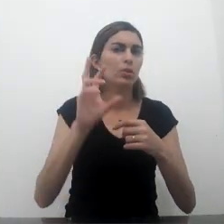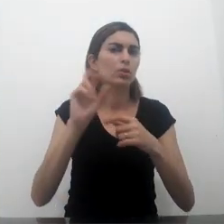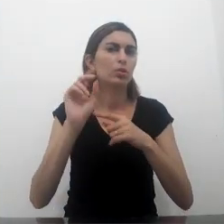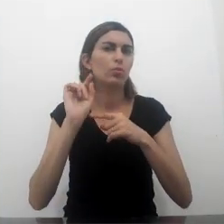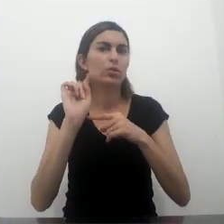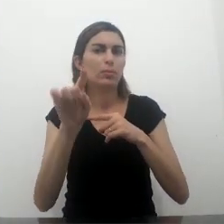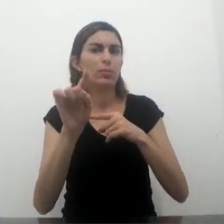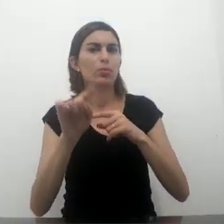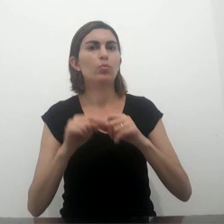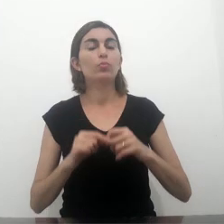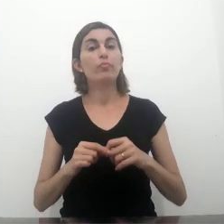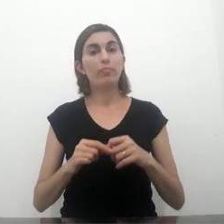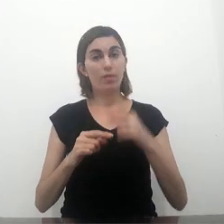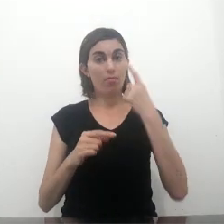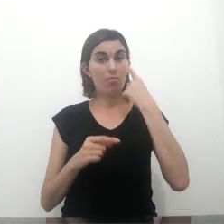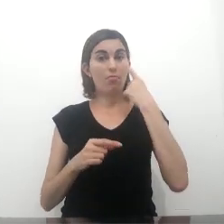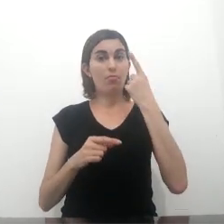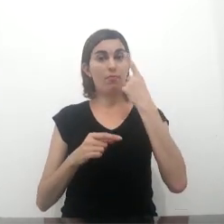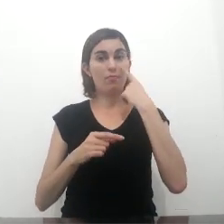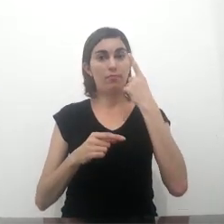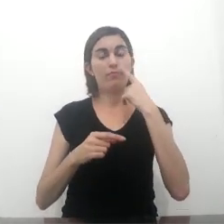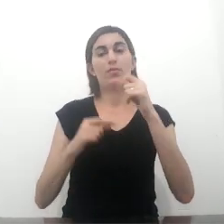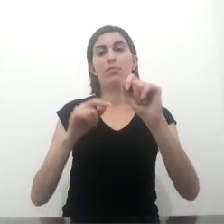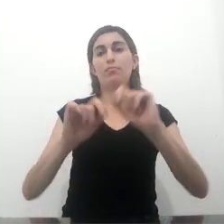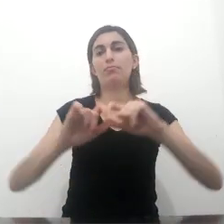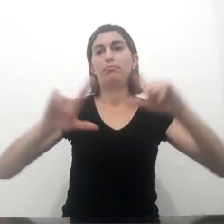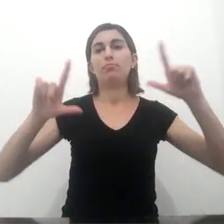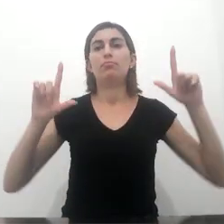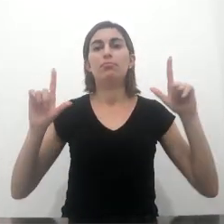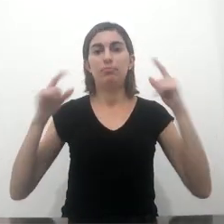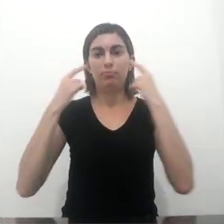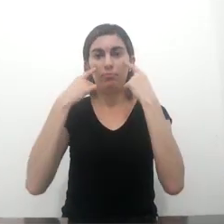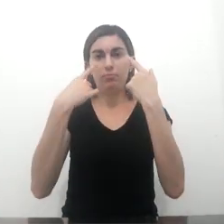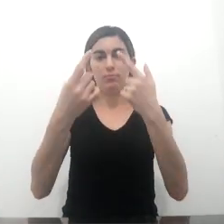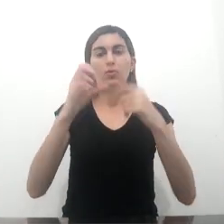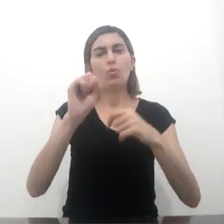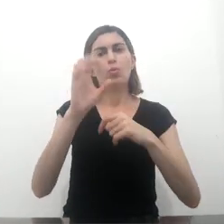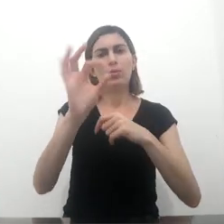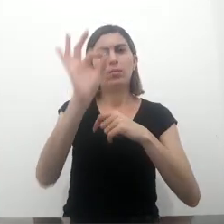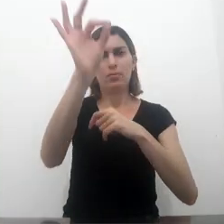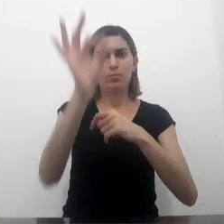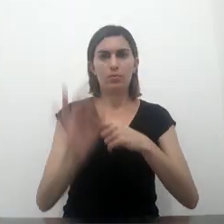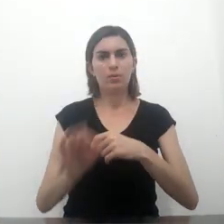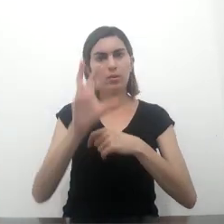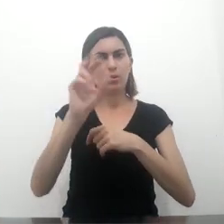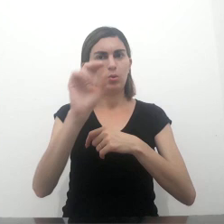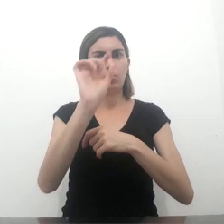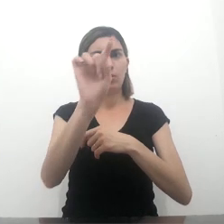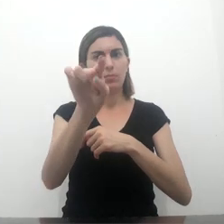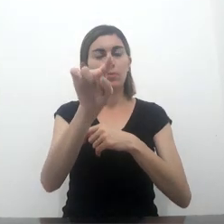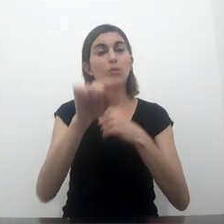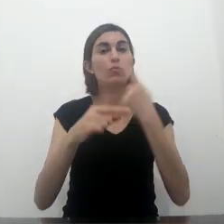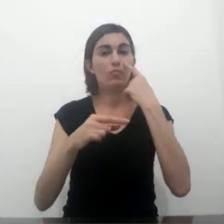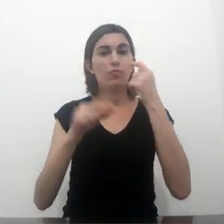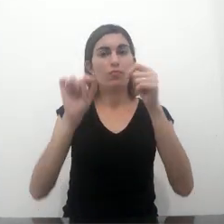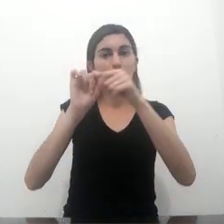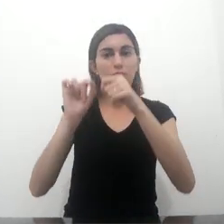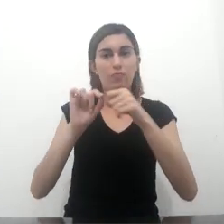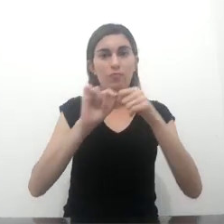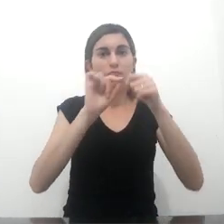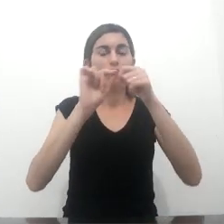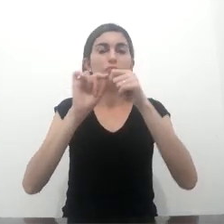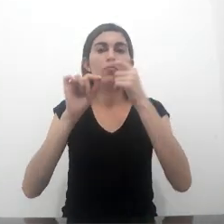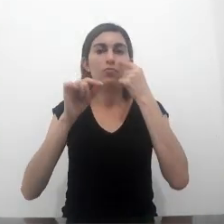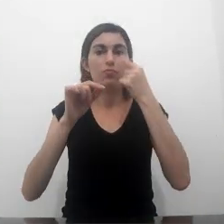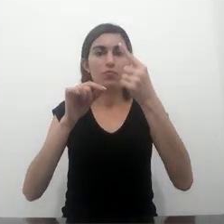80% de 50 mil. Então vamos ver na tela aí, conforme você vê, que 80% de 50 mil, a gente vai fazer